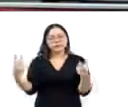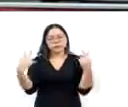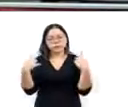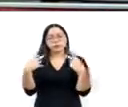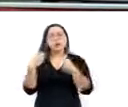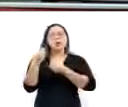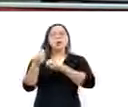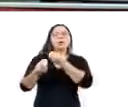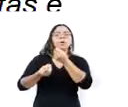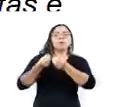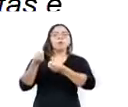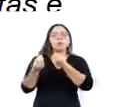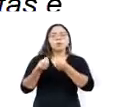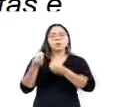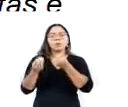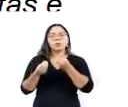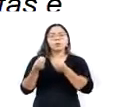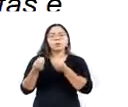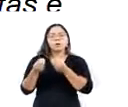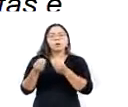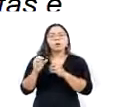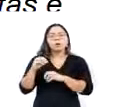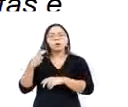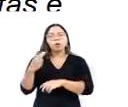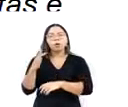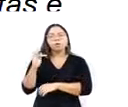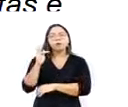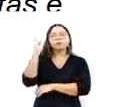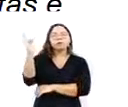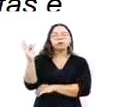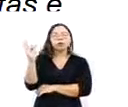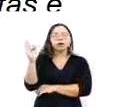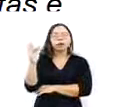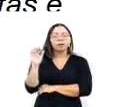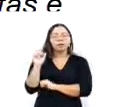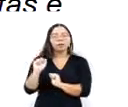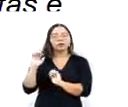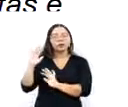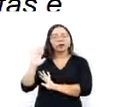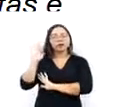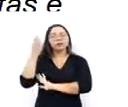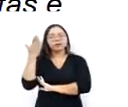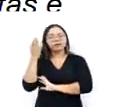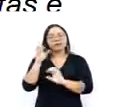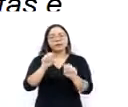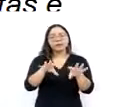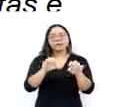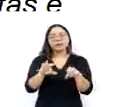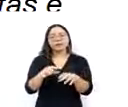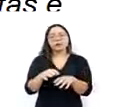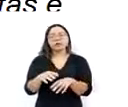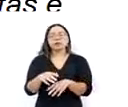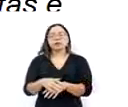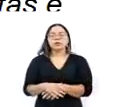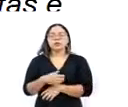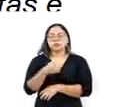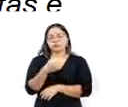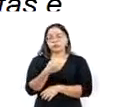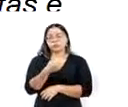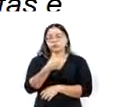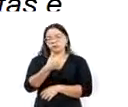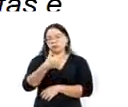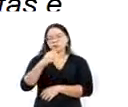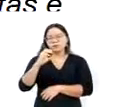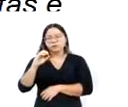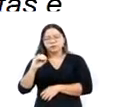todos que nos assistem. Como será e como deveria ser a educação daqui a 5 anos? Daqui a 10 anos, a 20 anos?